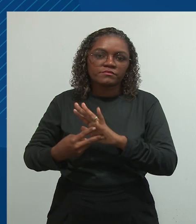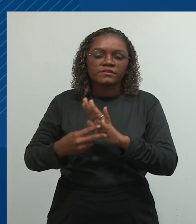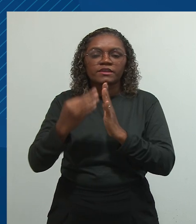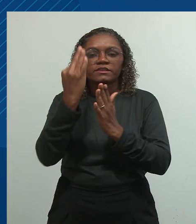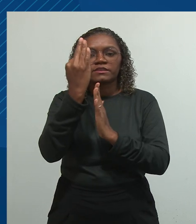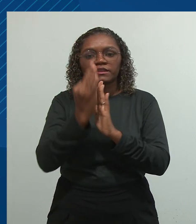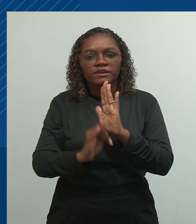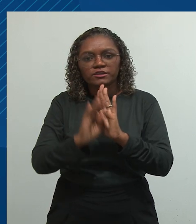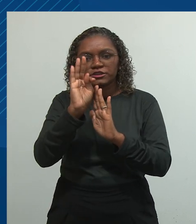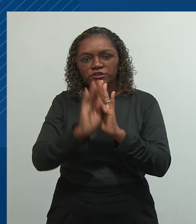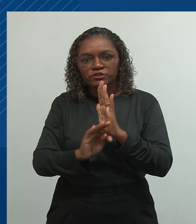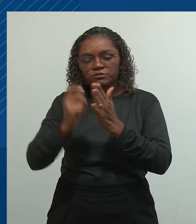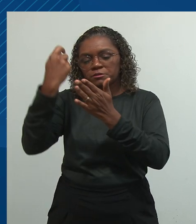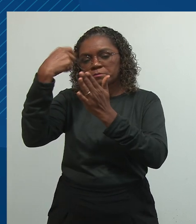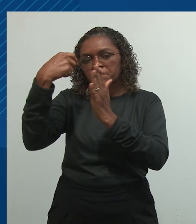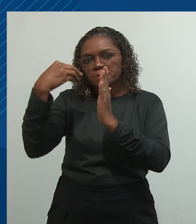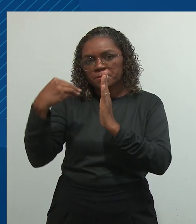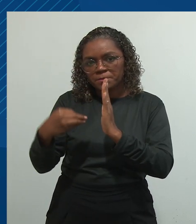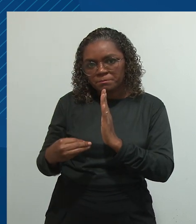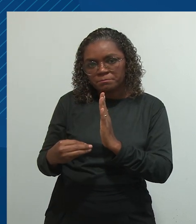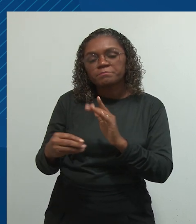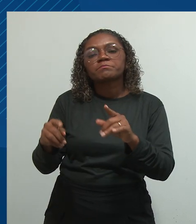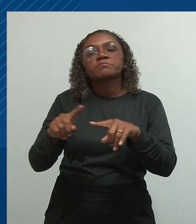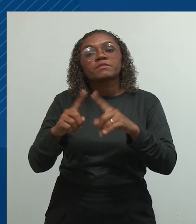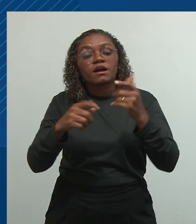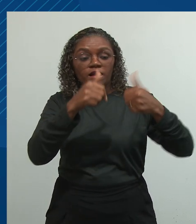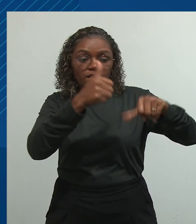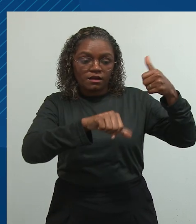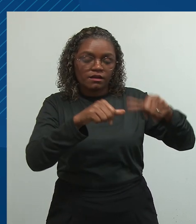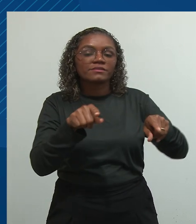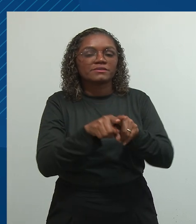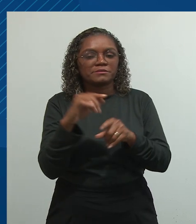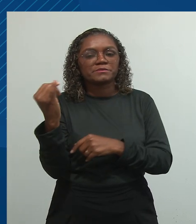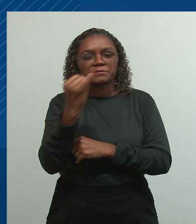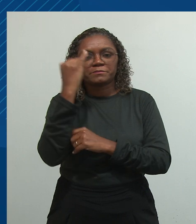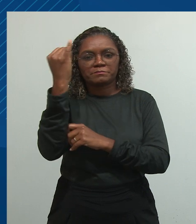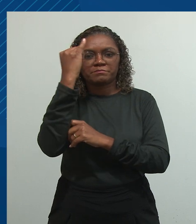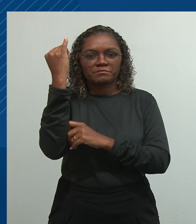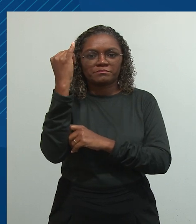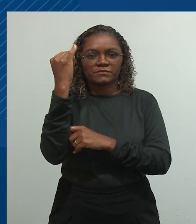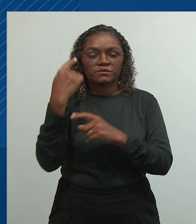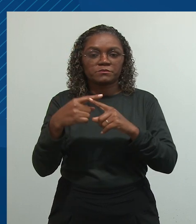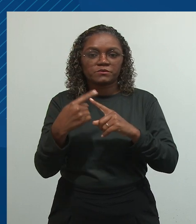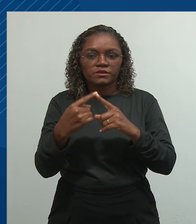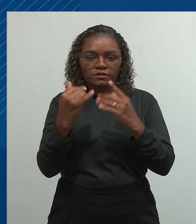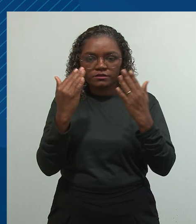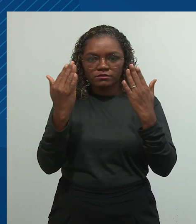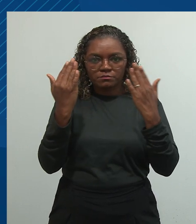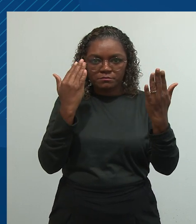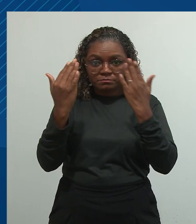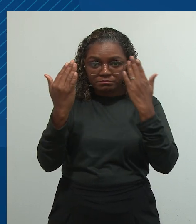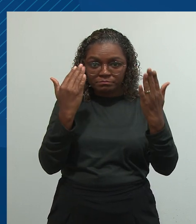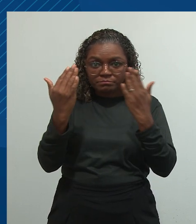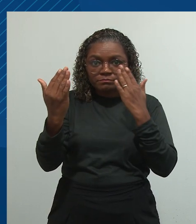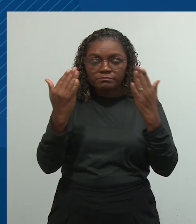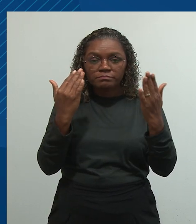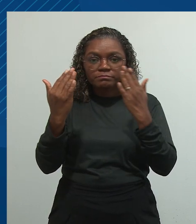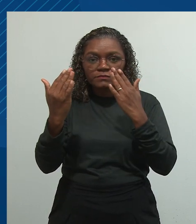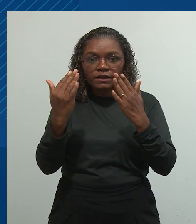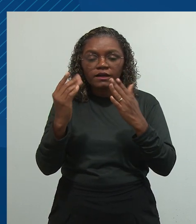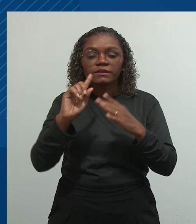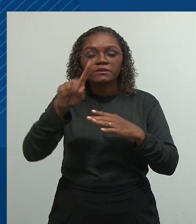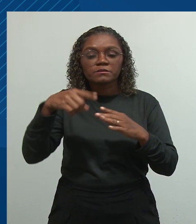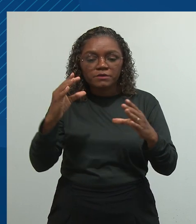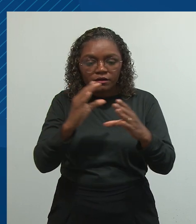textual, ela tem esse momento, mas a análise também é um momento muito importante, né? De ver esses dados, de comparar, de a gente chegar a